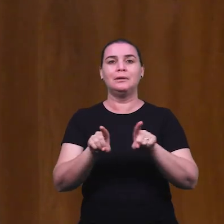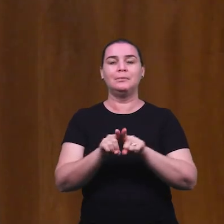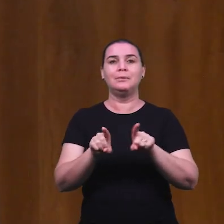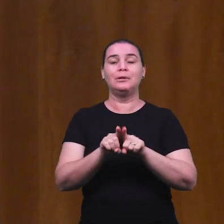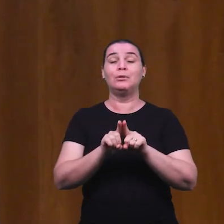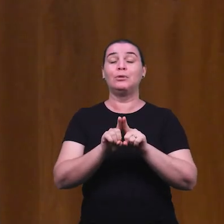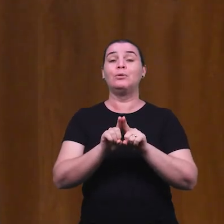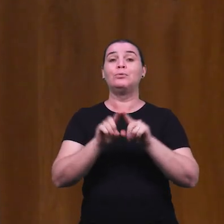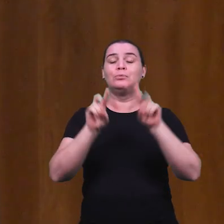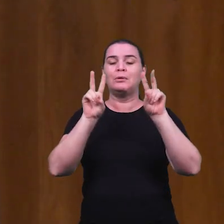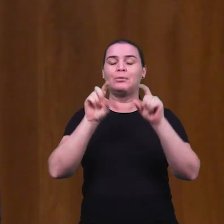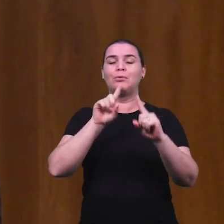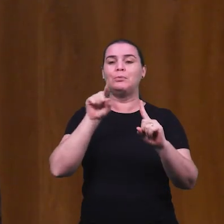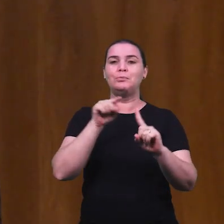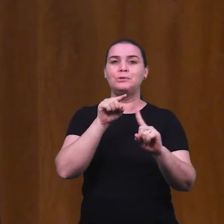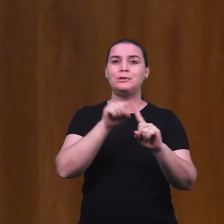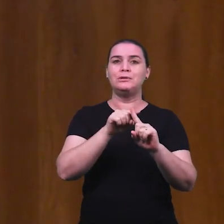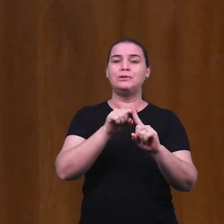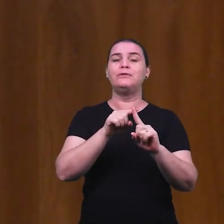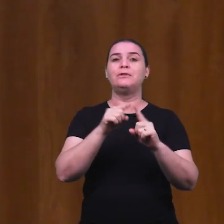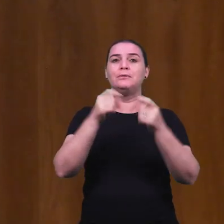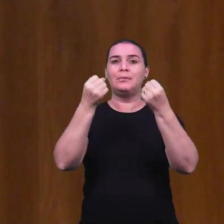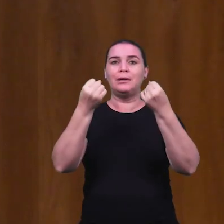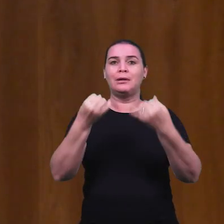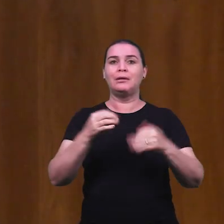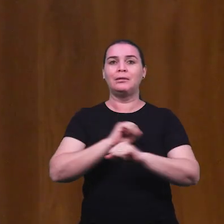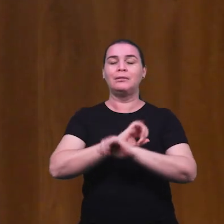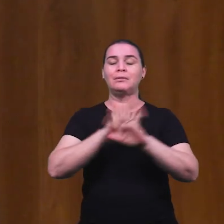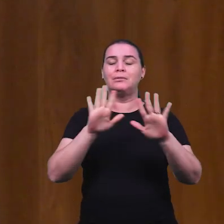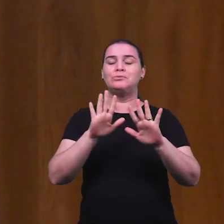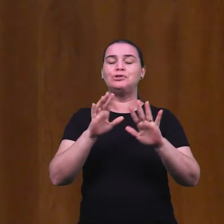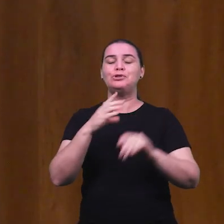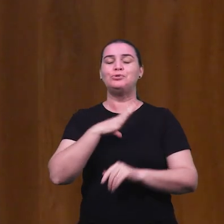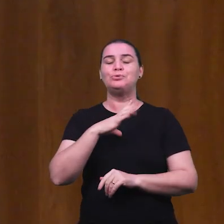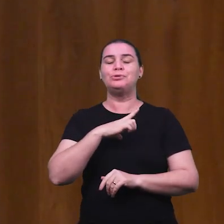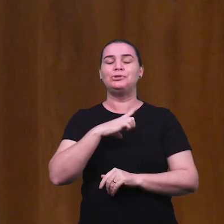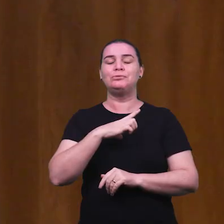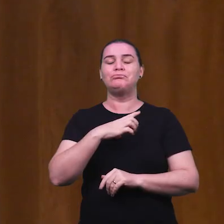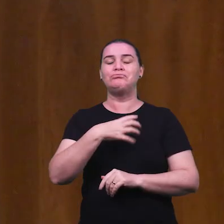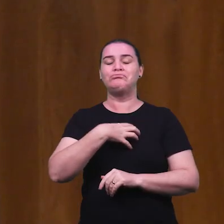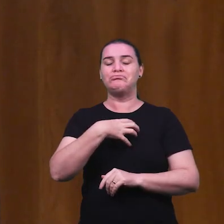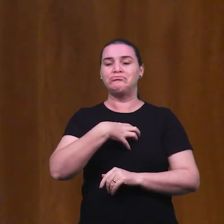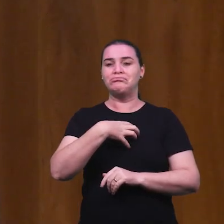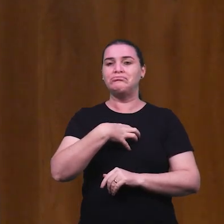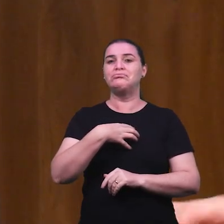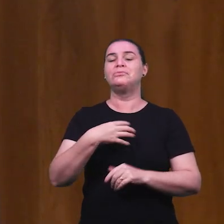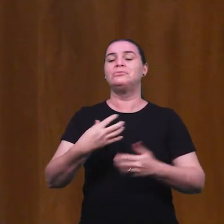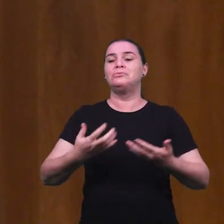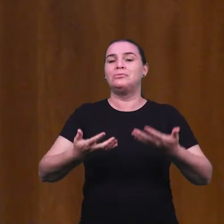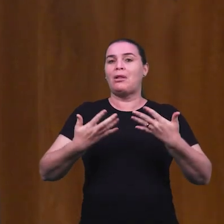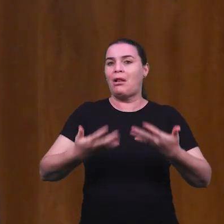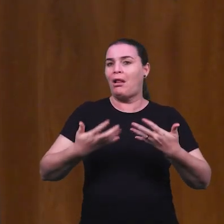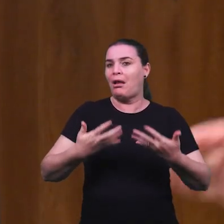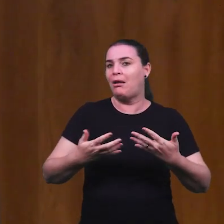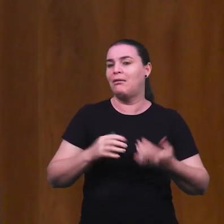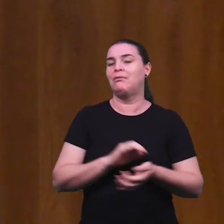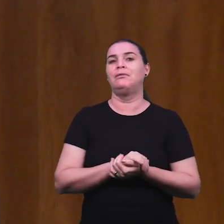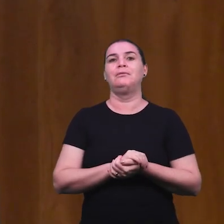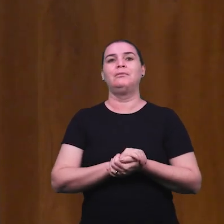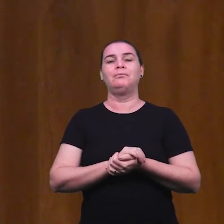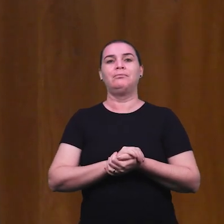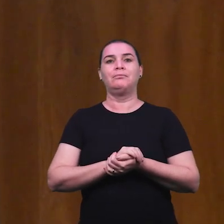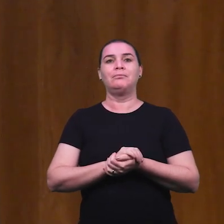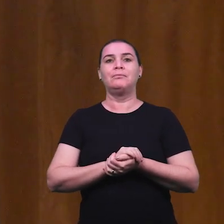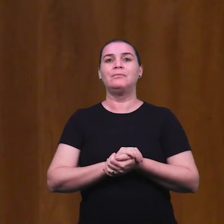forma objetiva, de uma forma clara, mas também de uma forma leve, trazendo muitas vezes conteúdos técnicos,